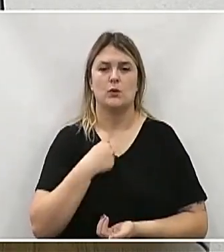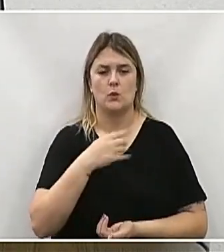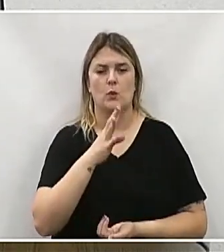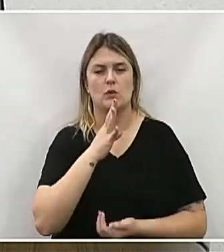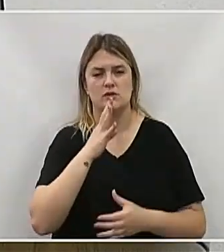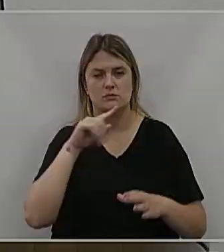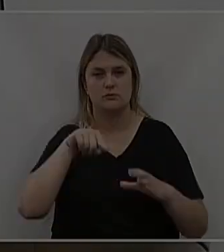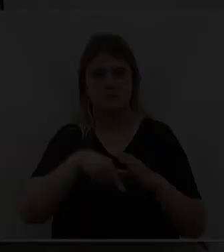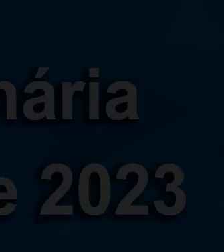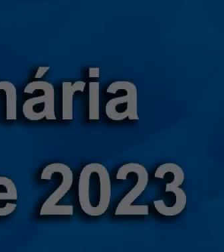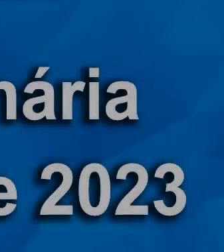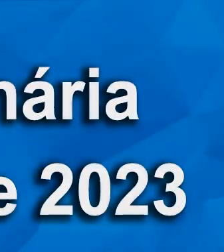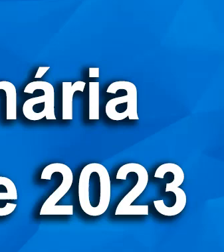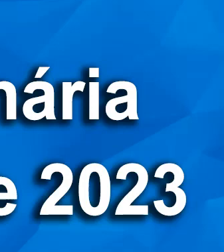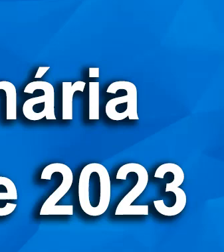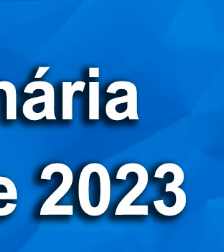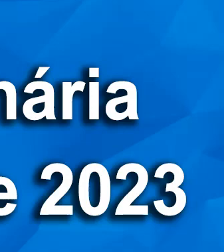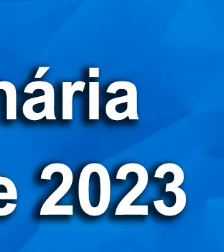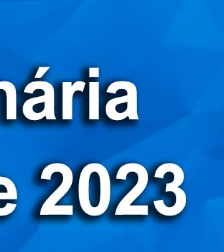e gostaria de auxiliar